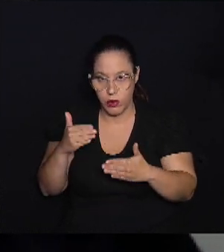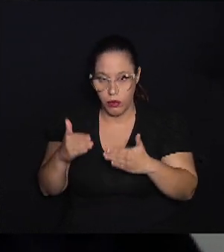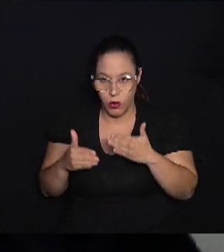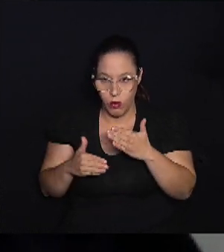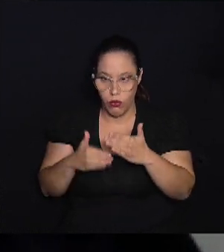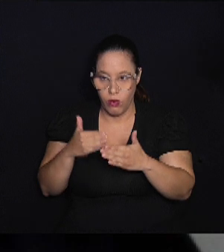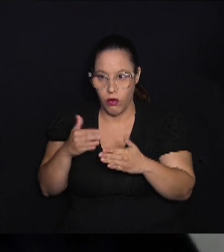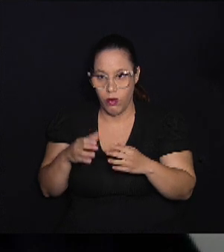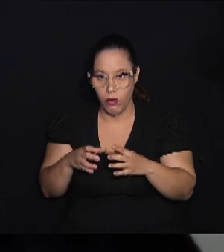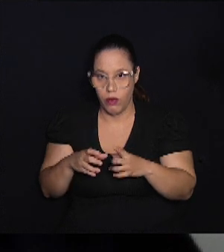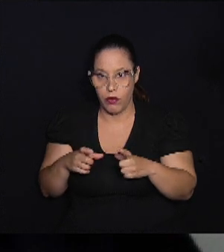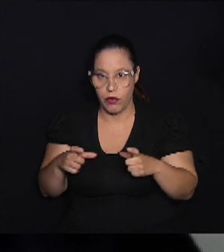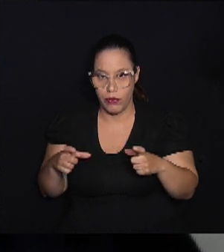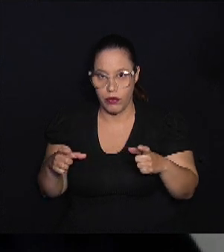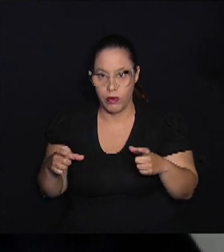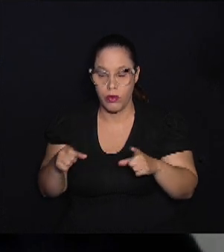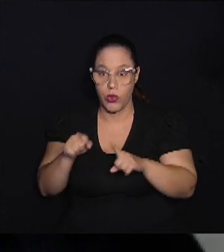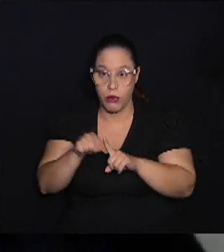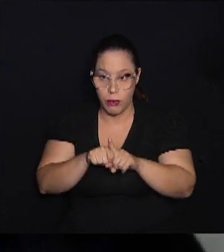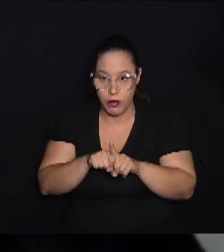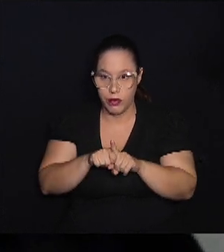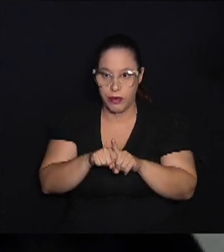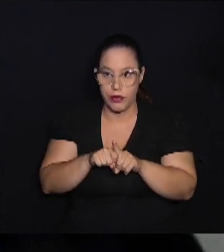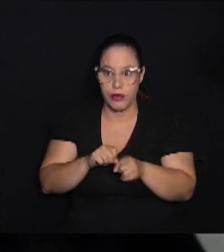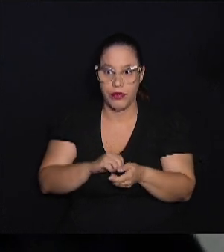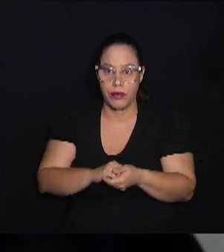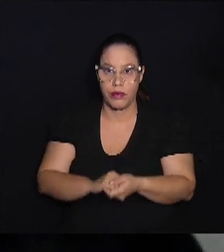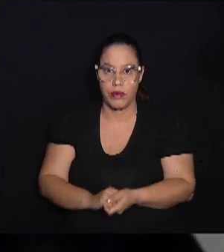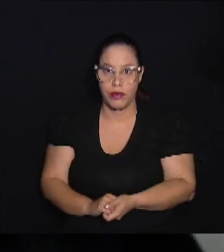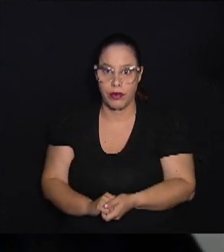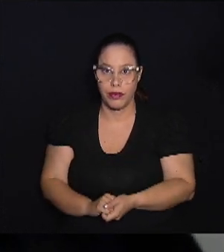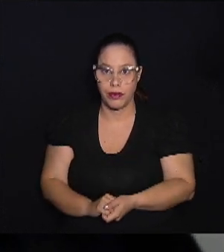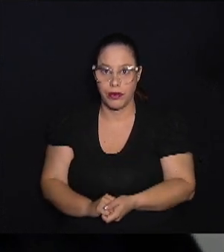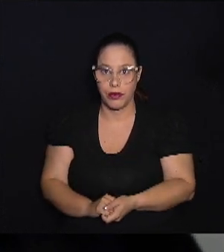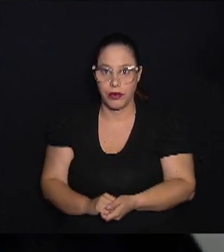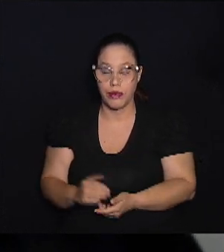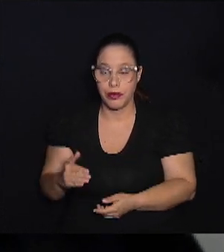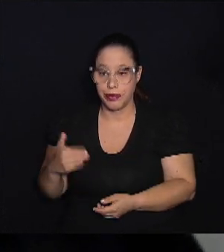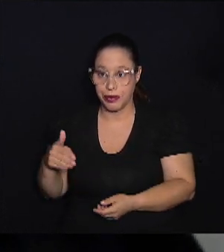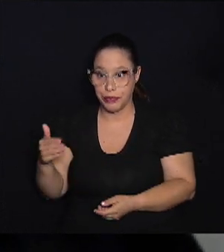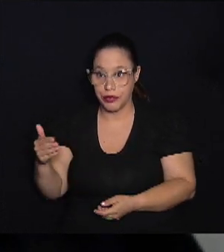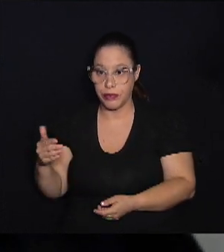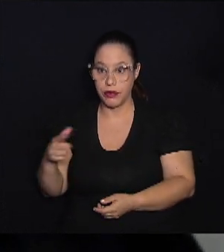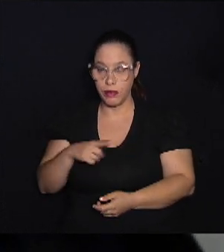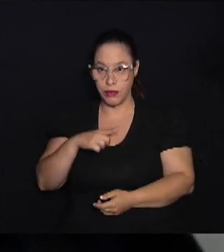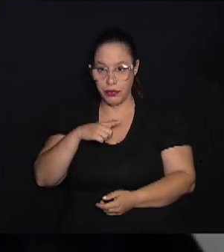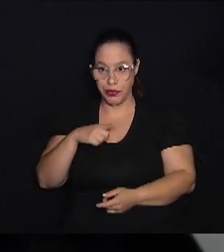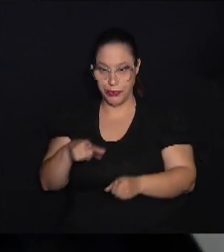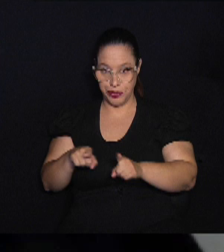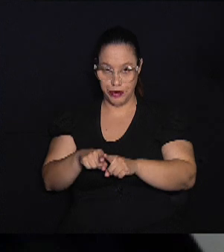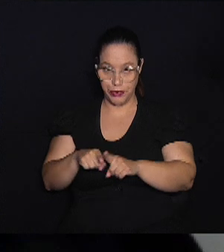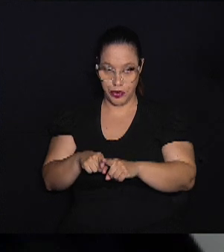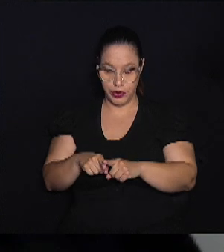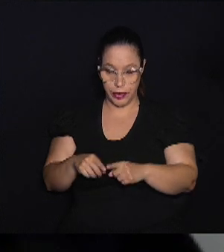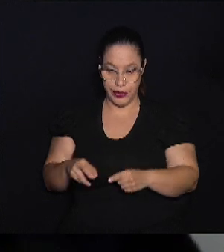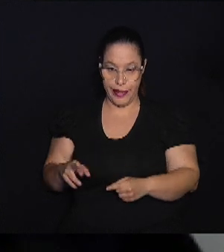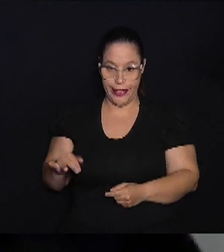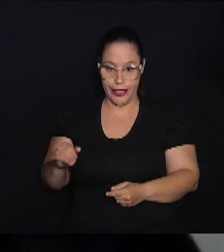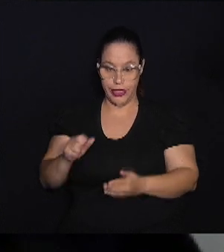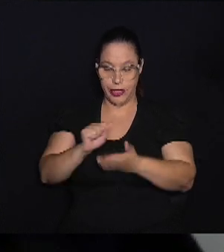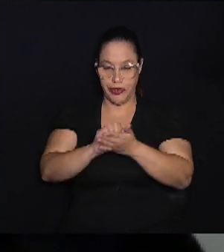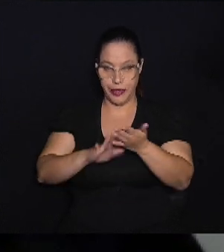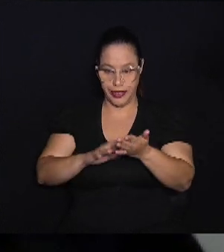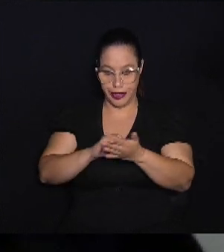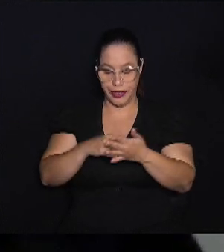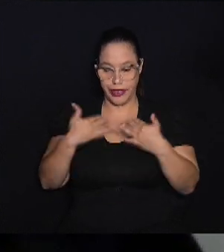ao longo do mês. E nesse processo também tem atividade metabólica muito